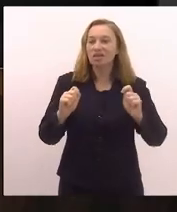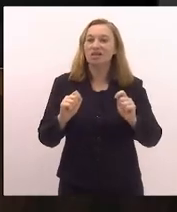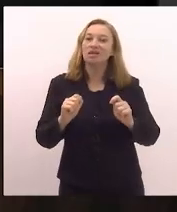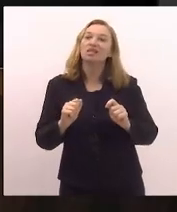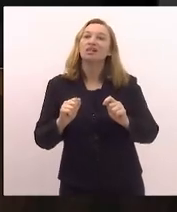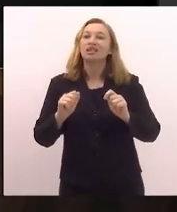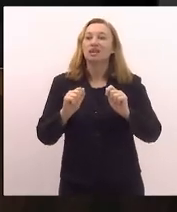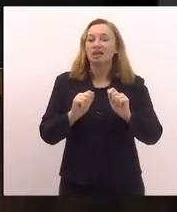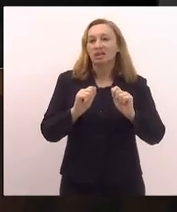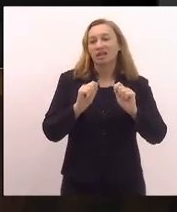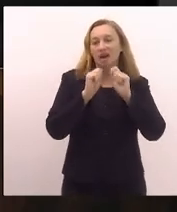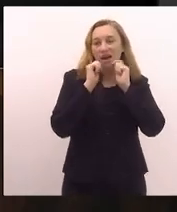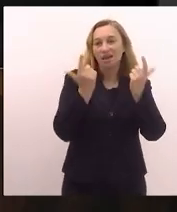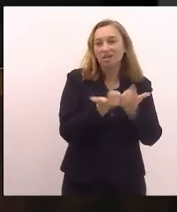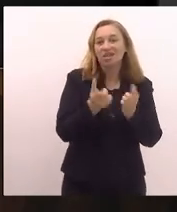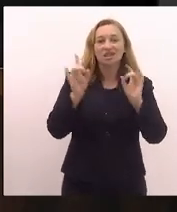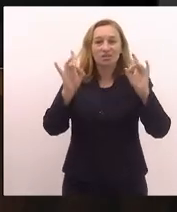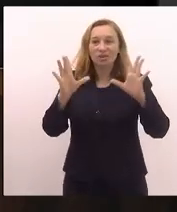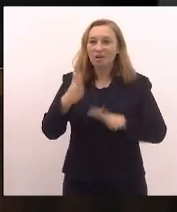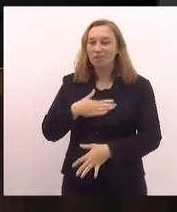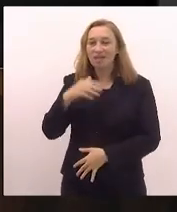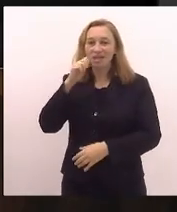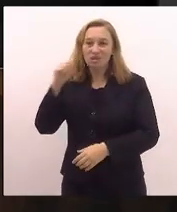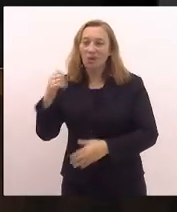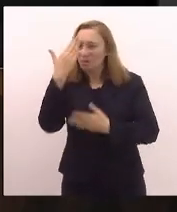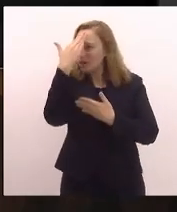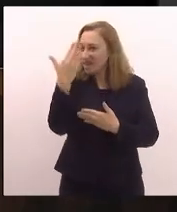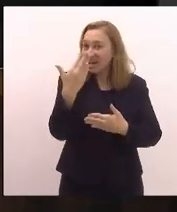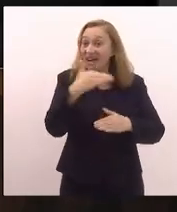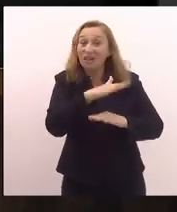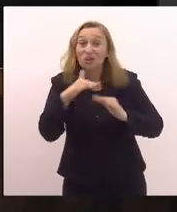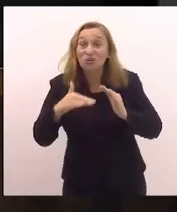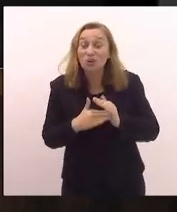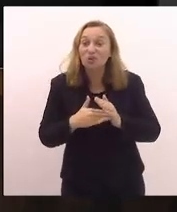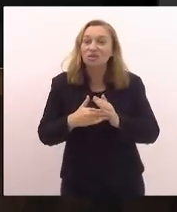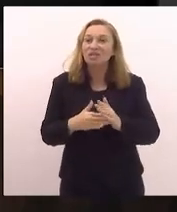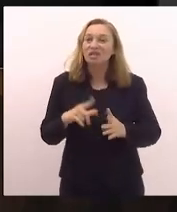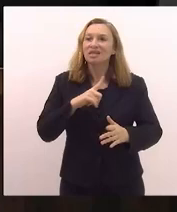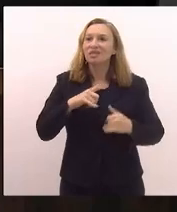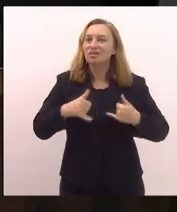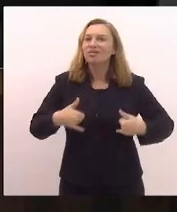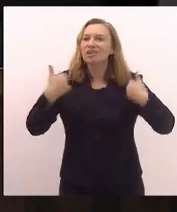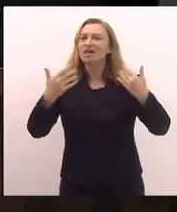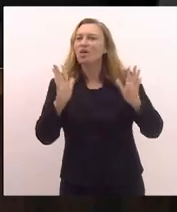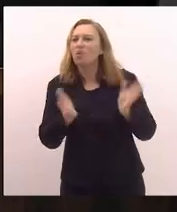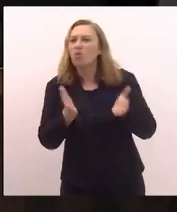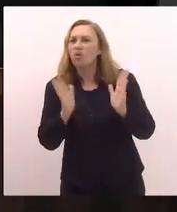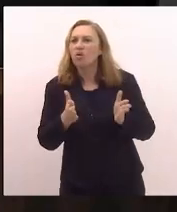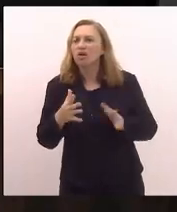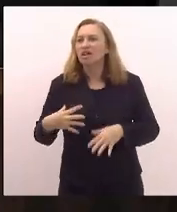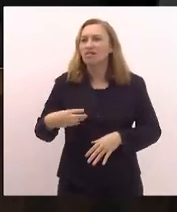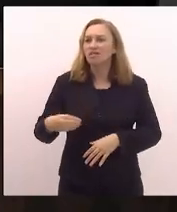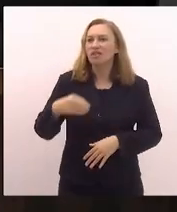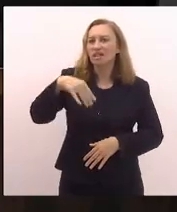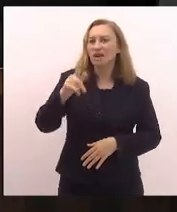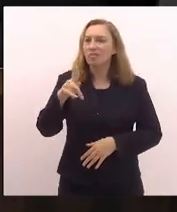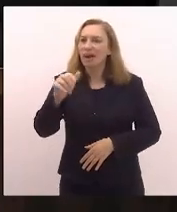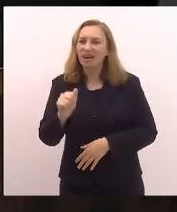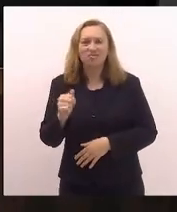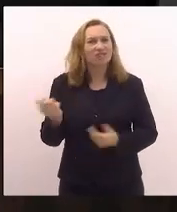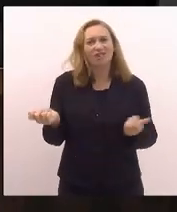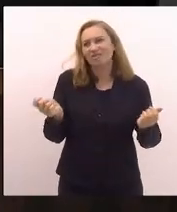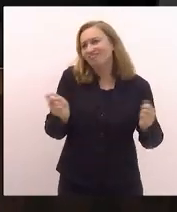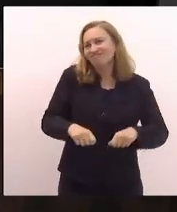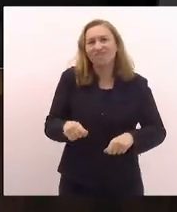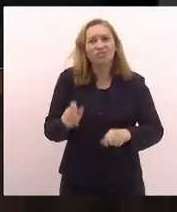em especial a minha assessoria. Obrigado a todos. Nós temos um aniversariante aqui hoje, que é a filha da Magna. Não vai dar tempo de bater